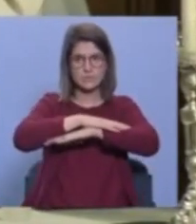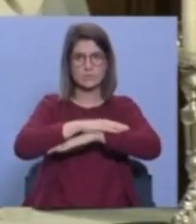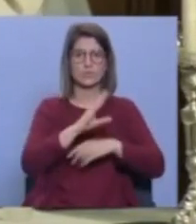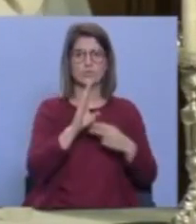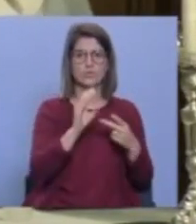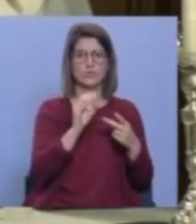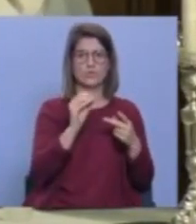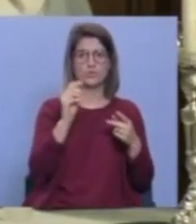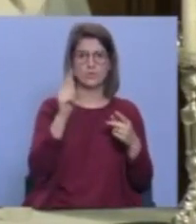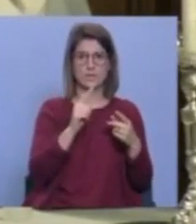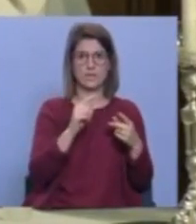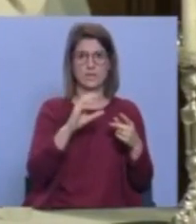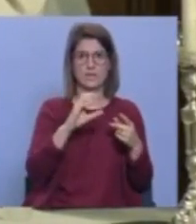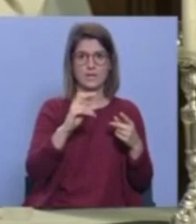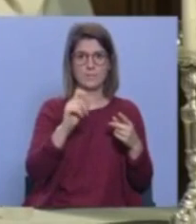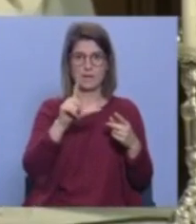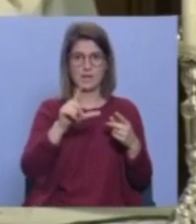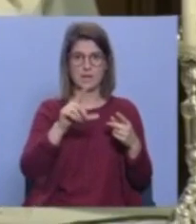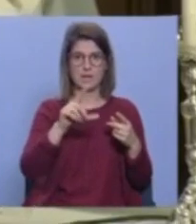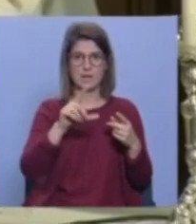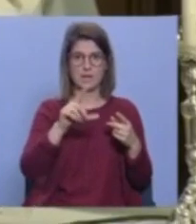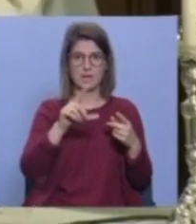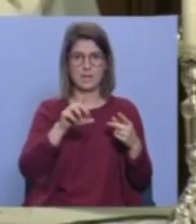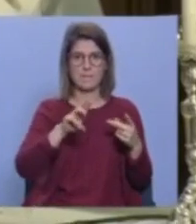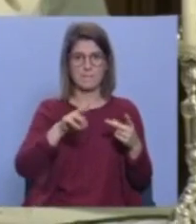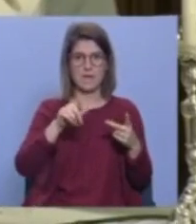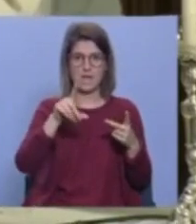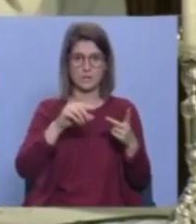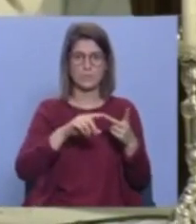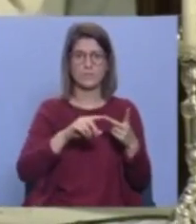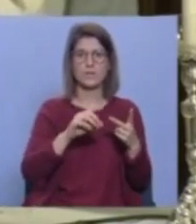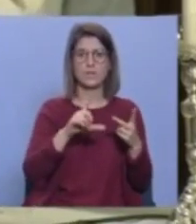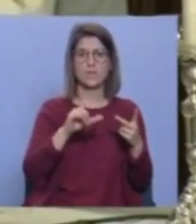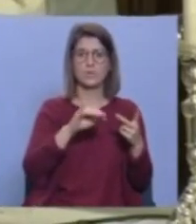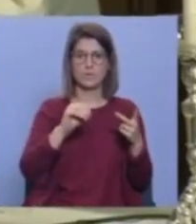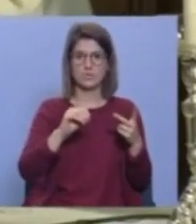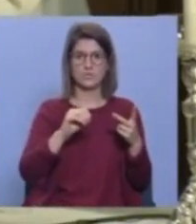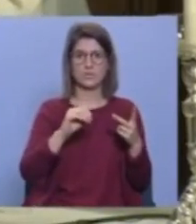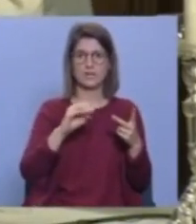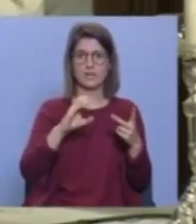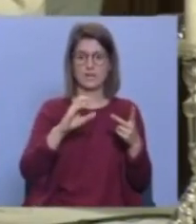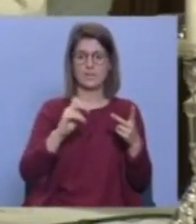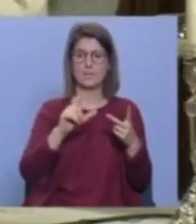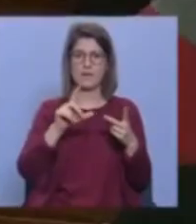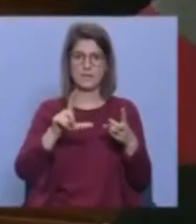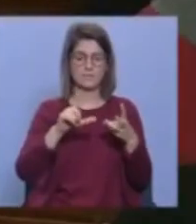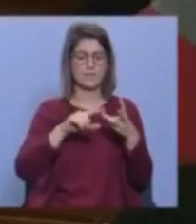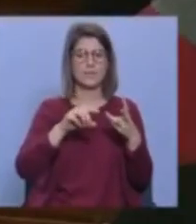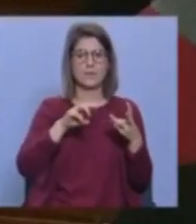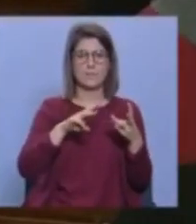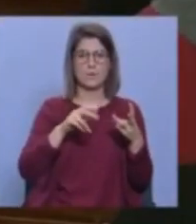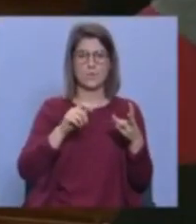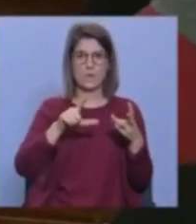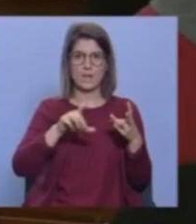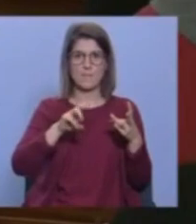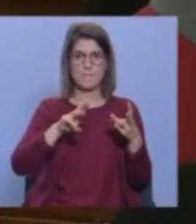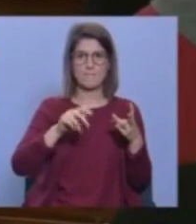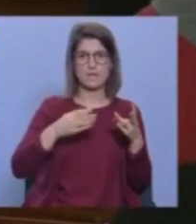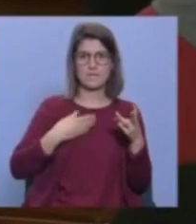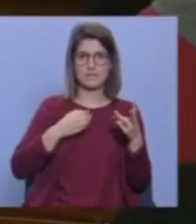José Correia Cabral Melo, Luís Filipe Melo Cabral, Manuel Mendes